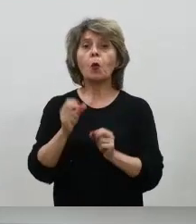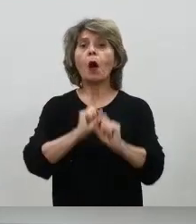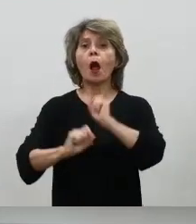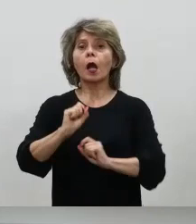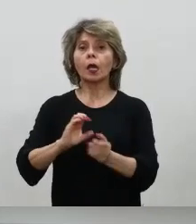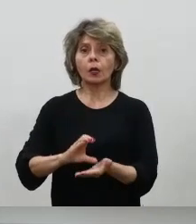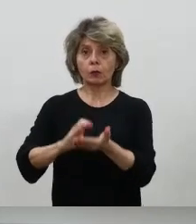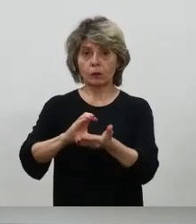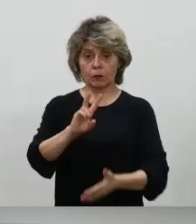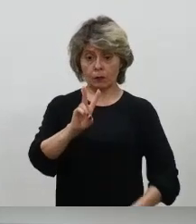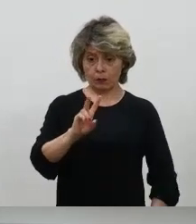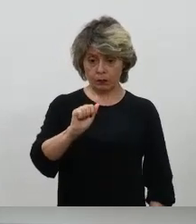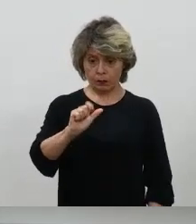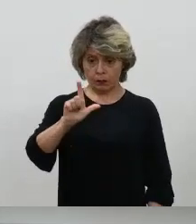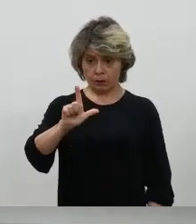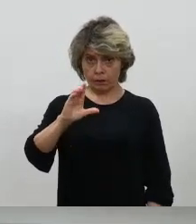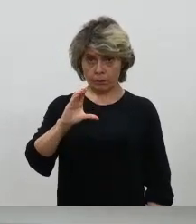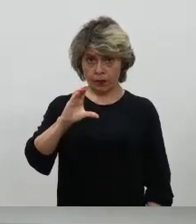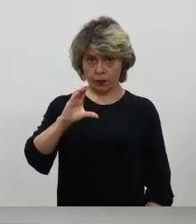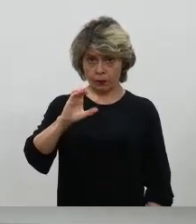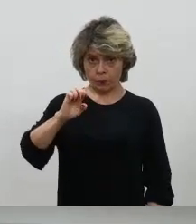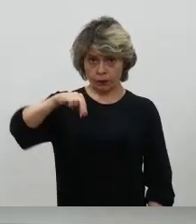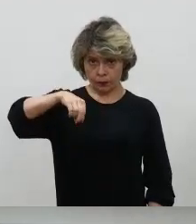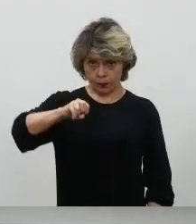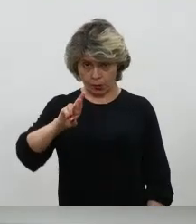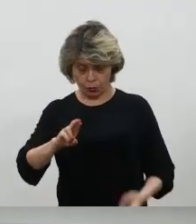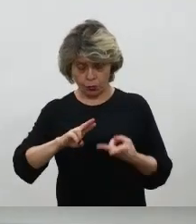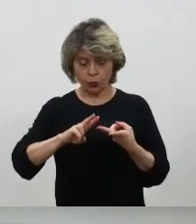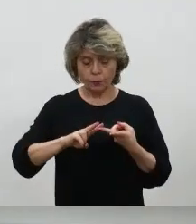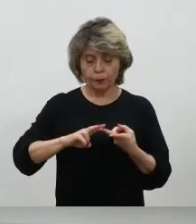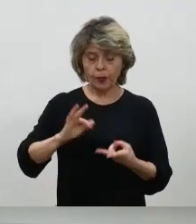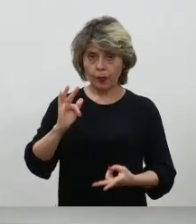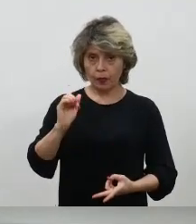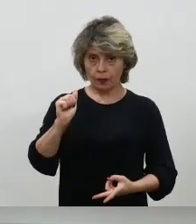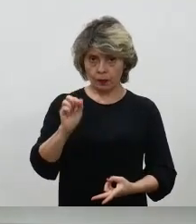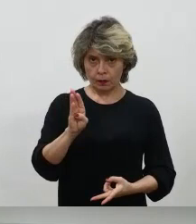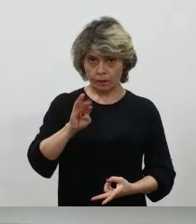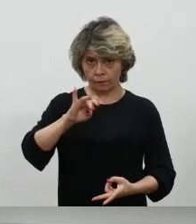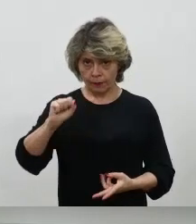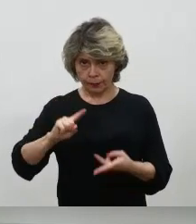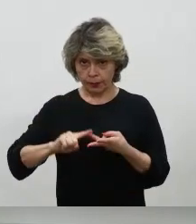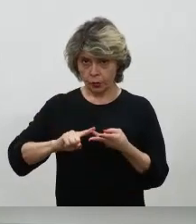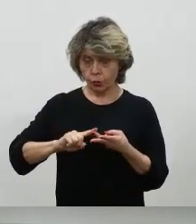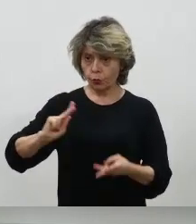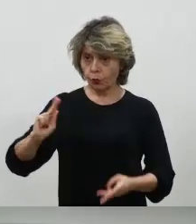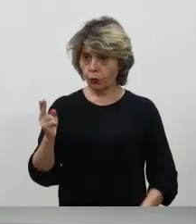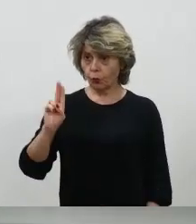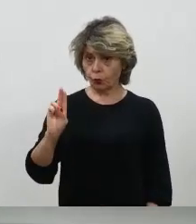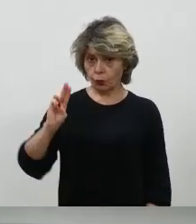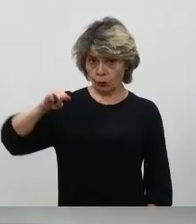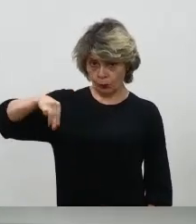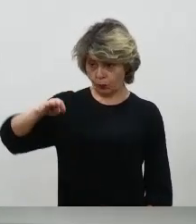Queiroz presidente da segunda Câmara Fabrício Macedo mota e José Humberto Edgar os conselheiros